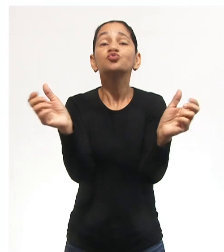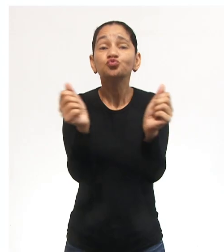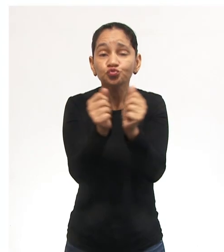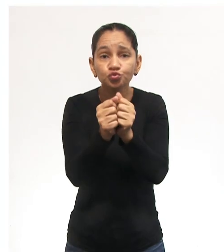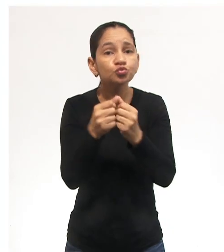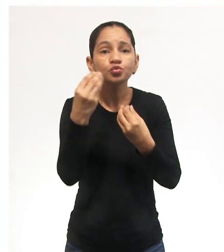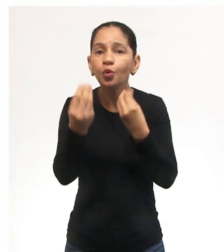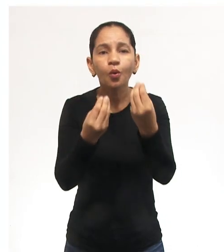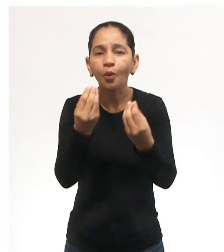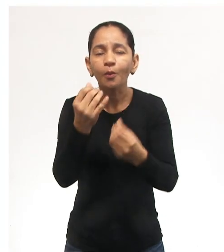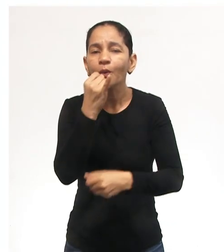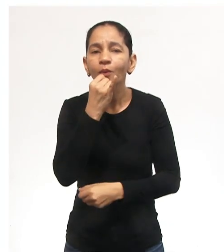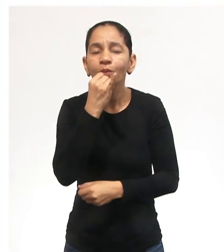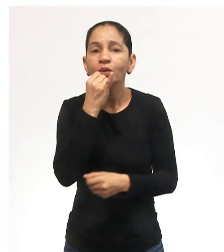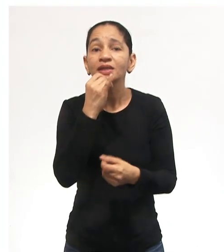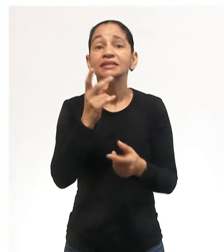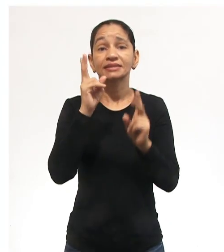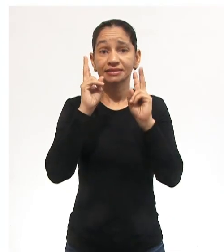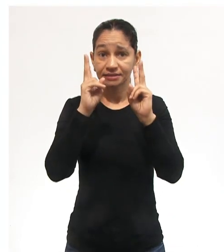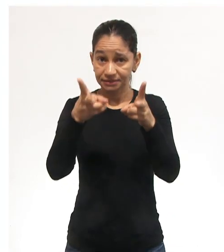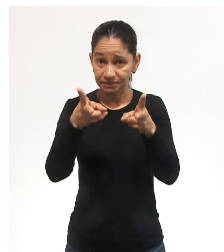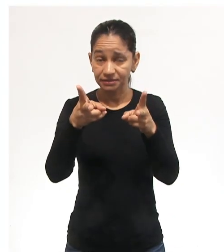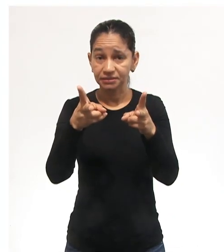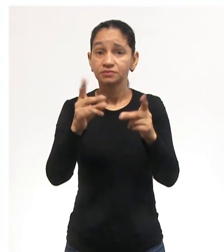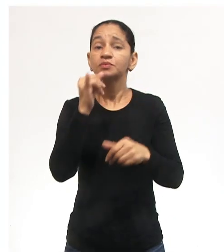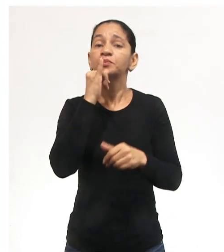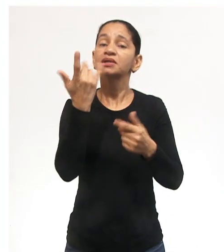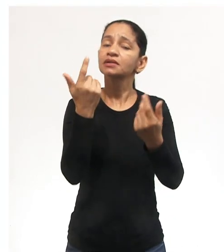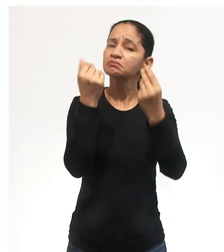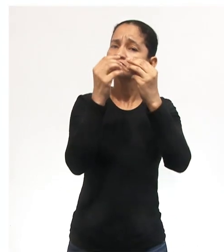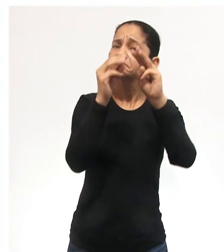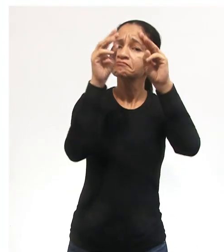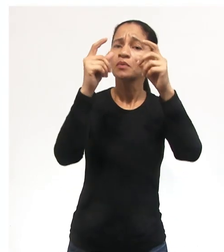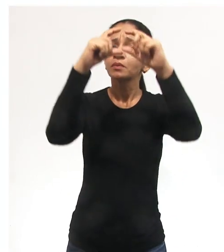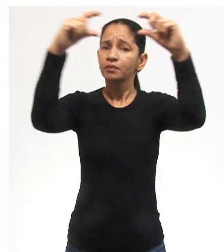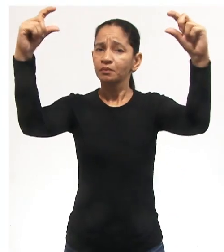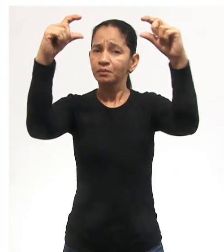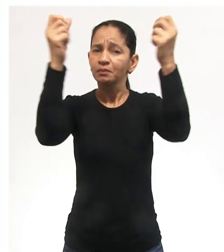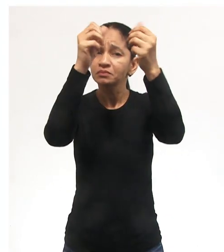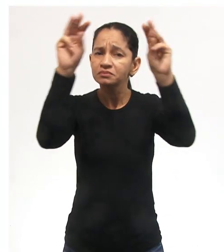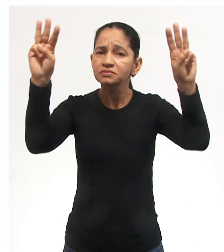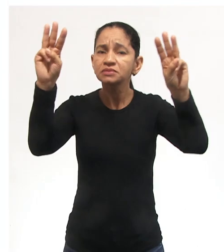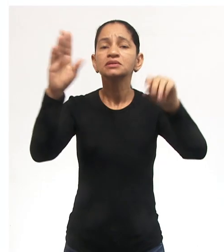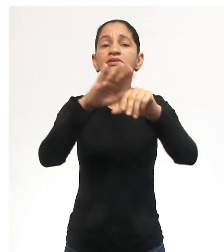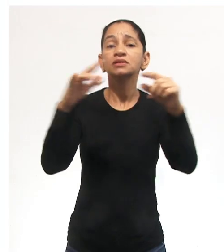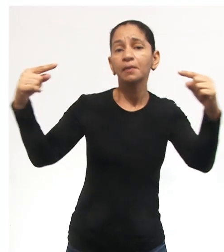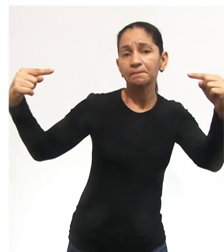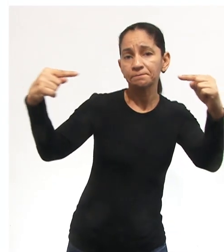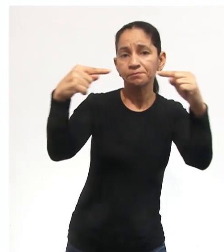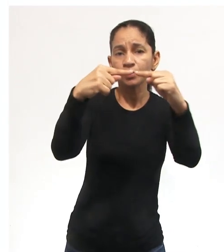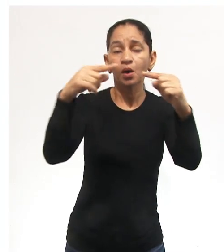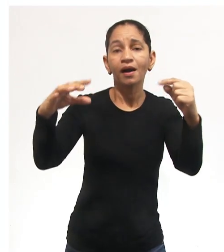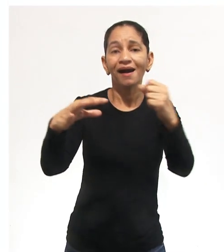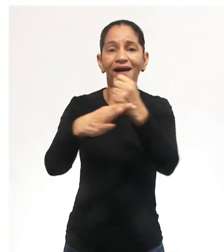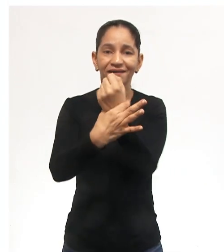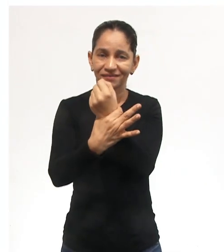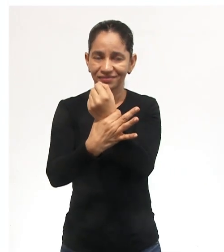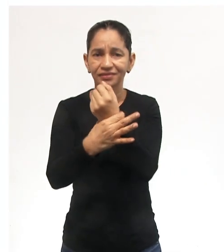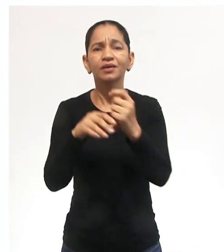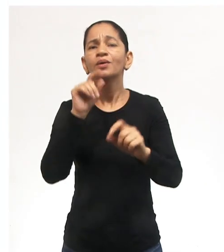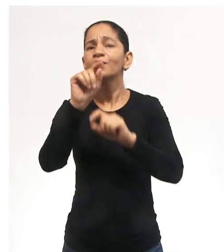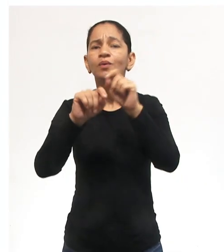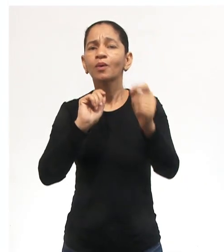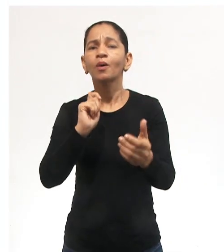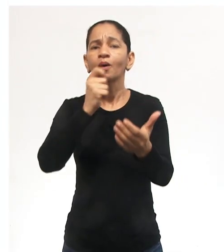é integração entre o site da loja, né, e o ERP ele vai garantir que o cliente não compre